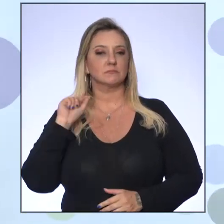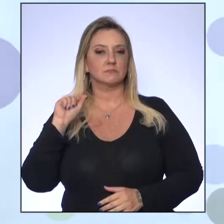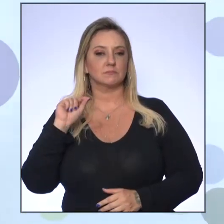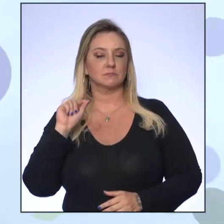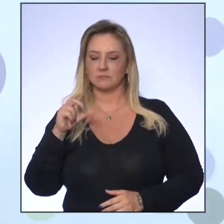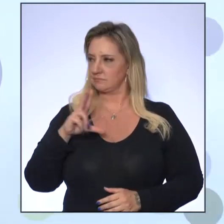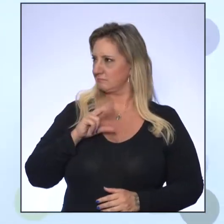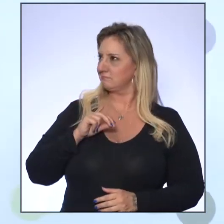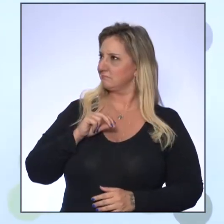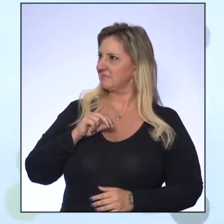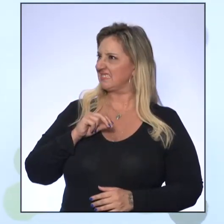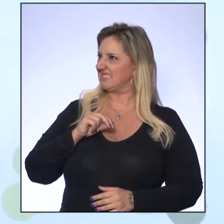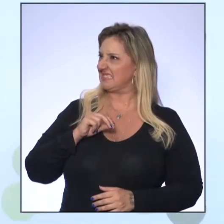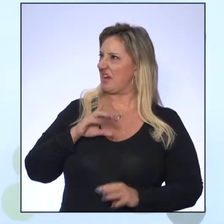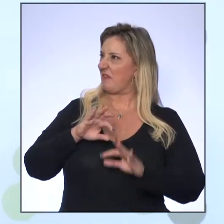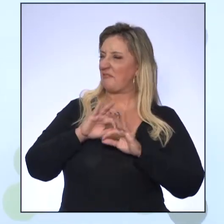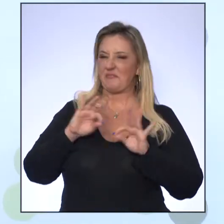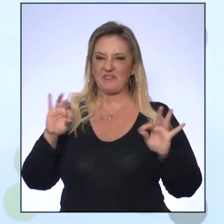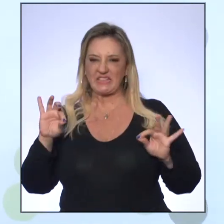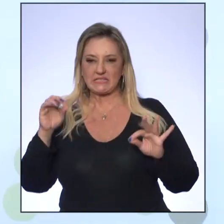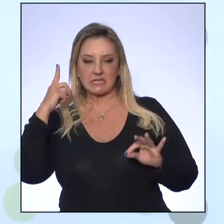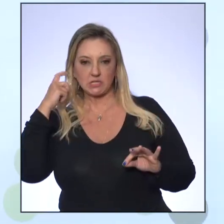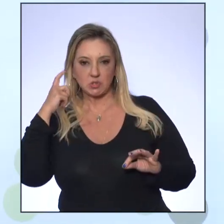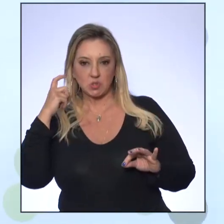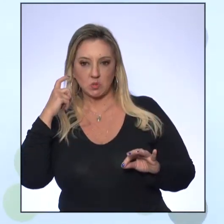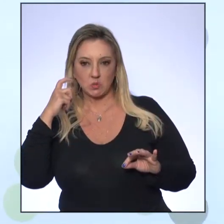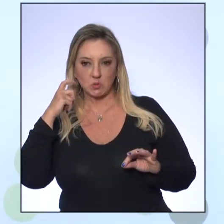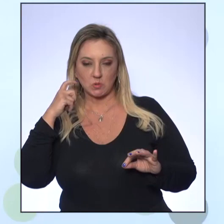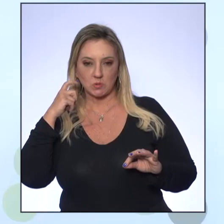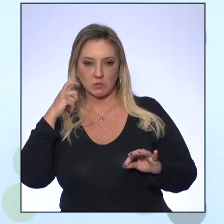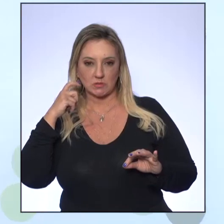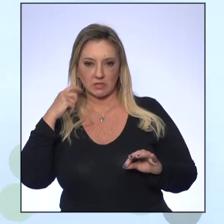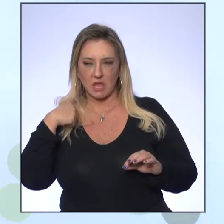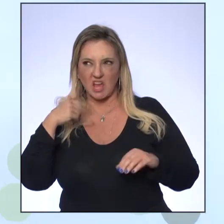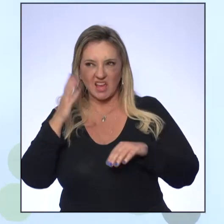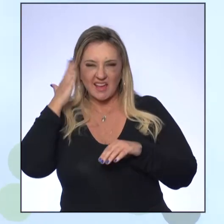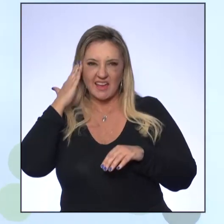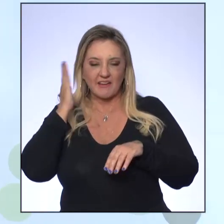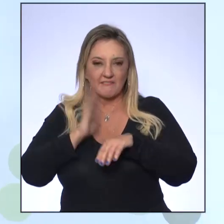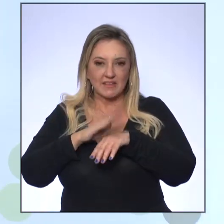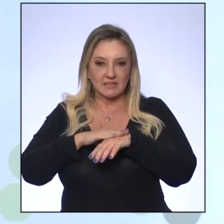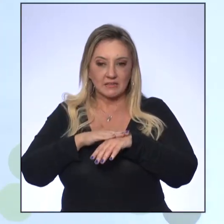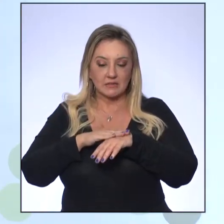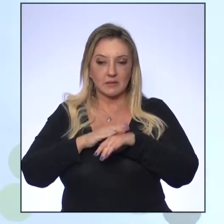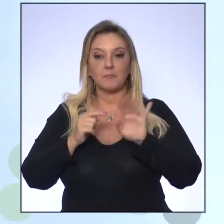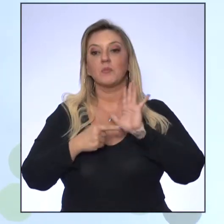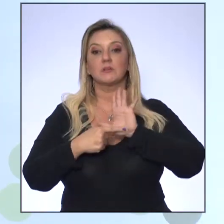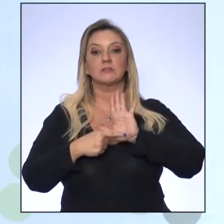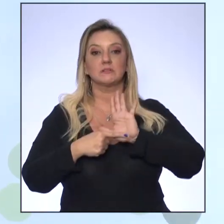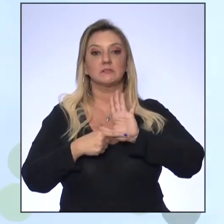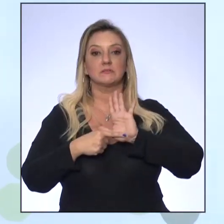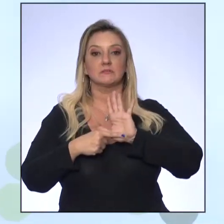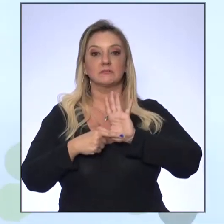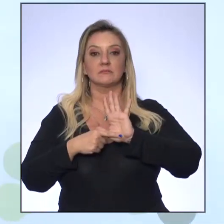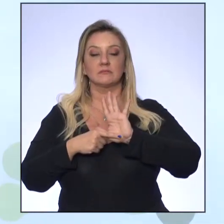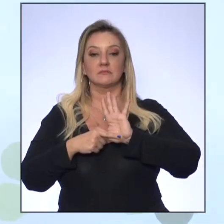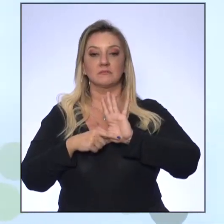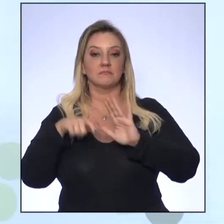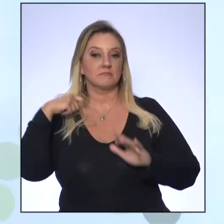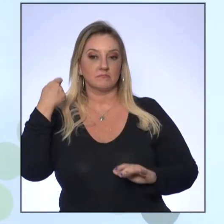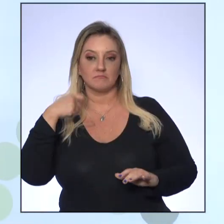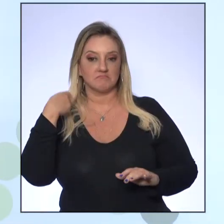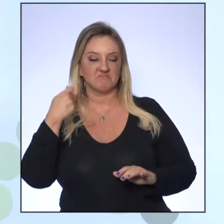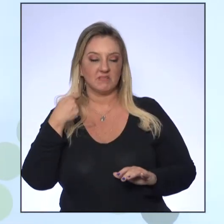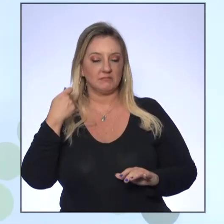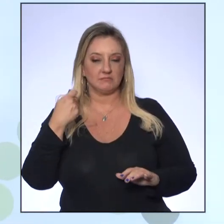você fala, nossa, é uma questão de física, de som. Será que eu vou saber fazer? É isso que eu quero mostrar para vocês. O vestibular, assim